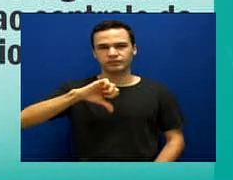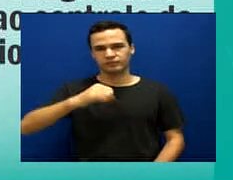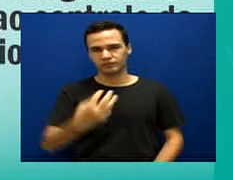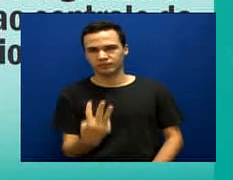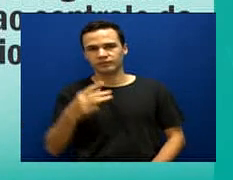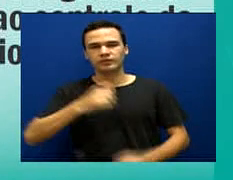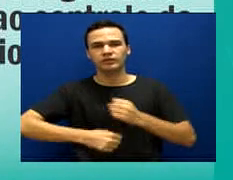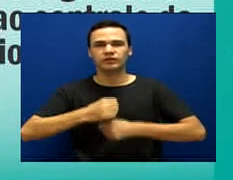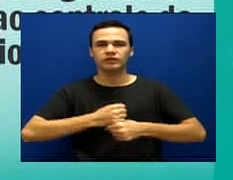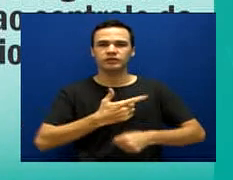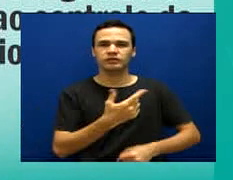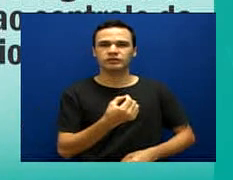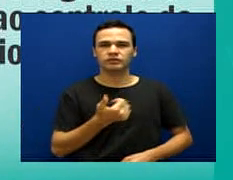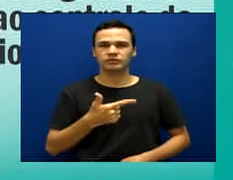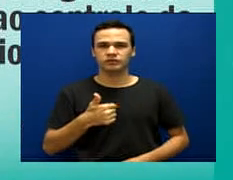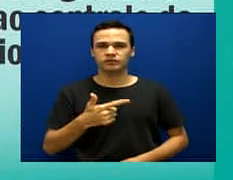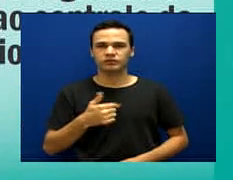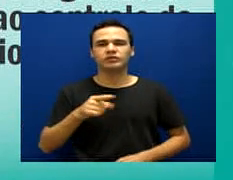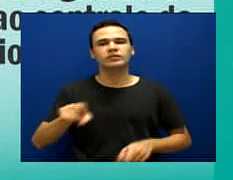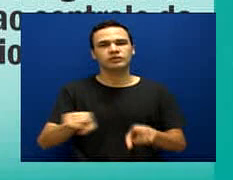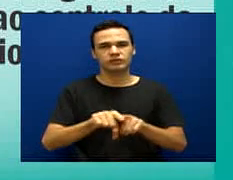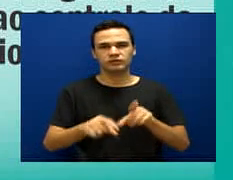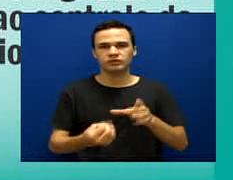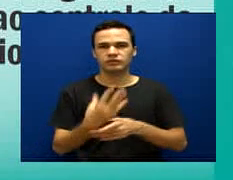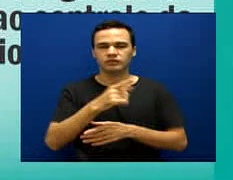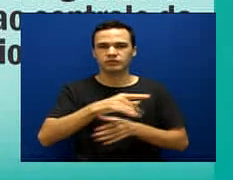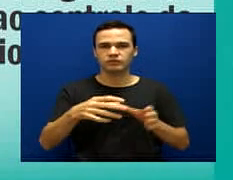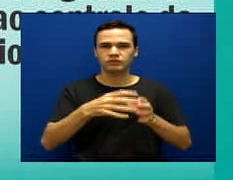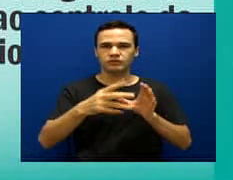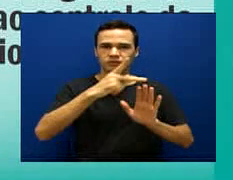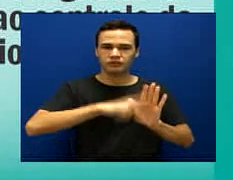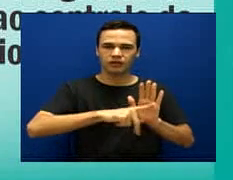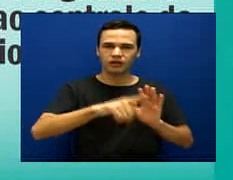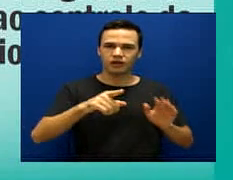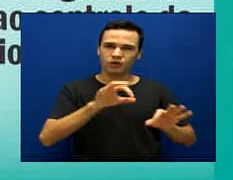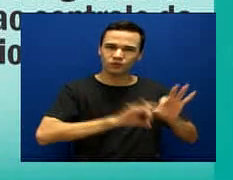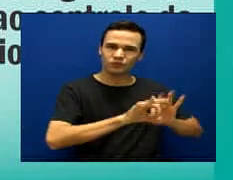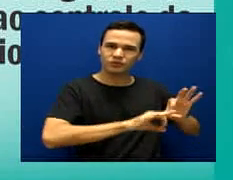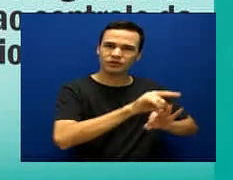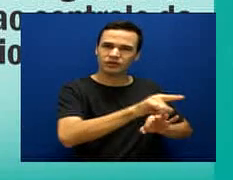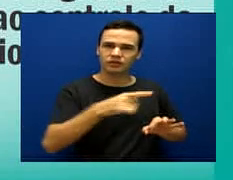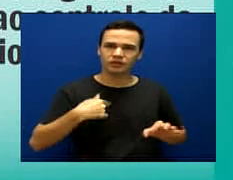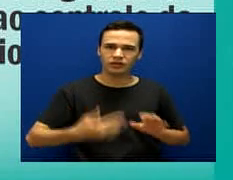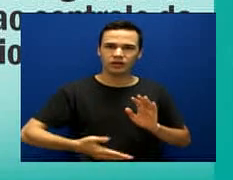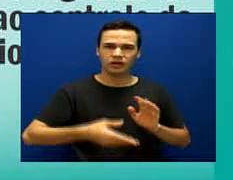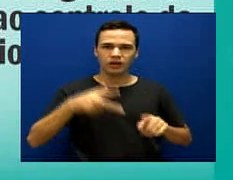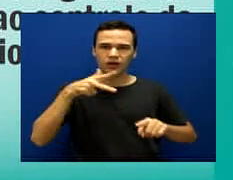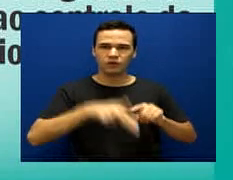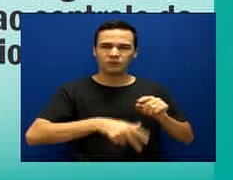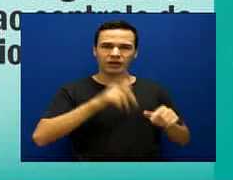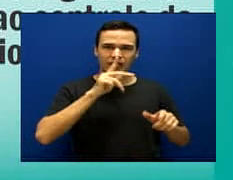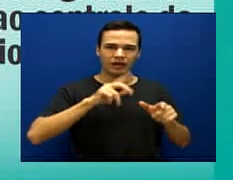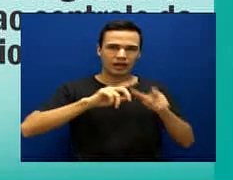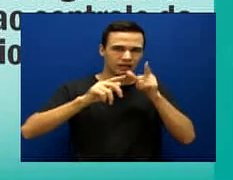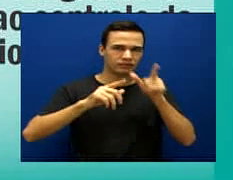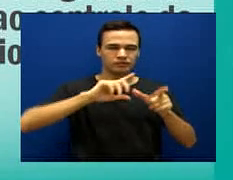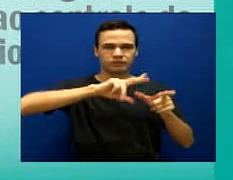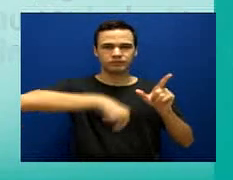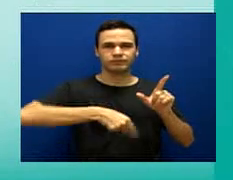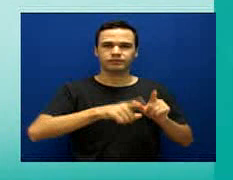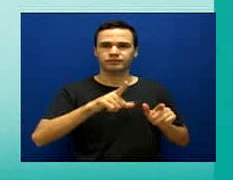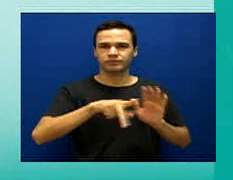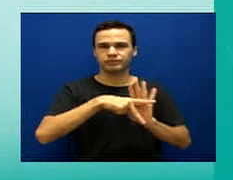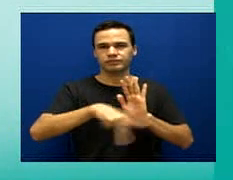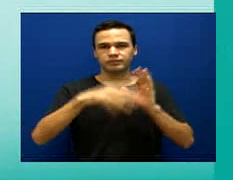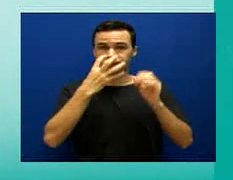9.993, de 2012, que instituiu o programa de castração móvel, destinado ao controle da população animal do